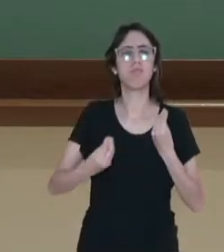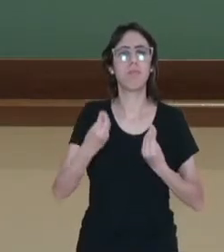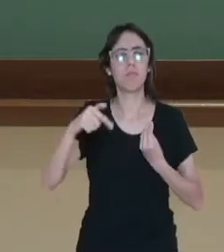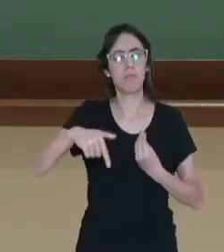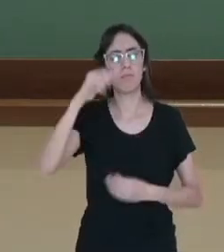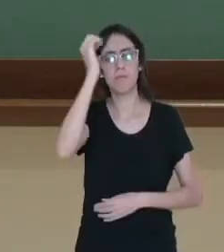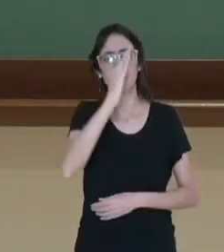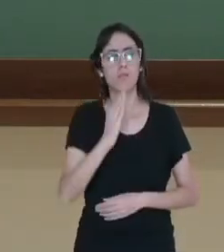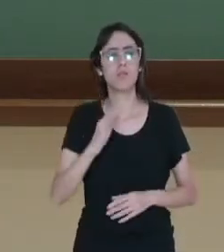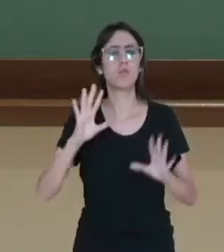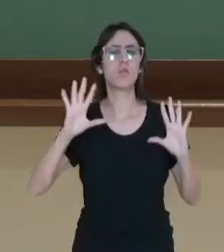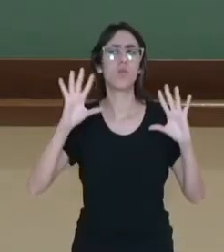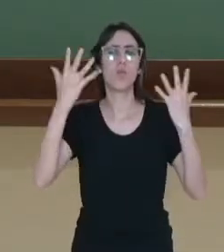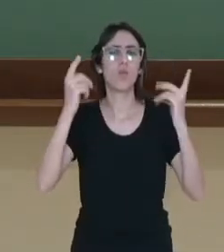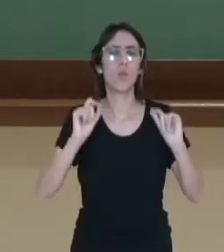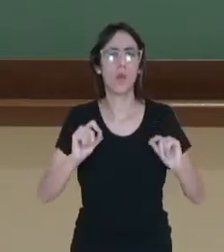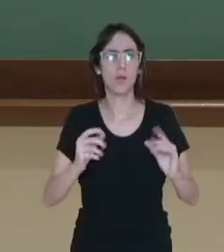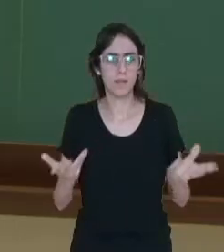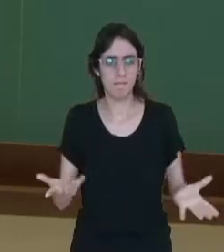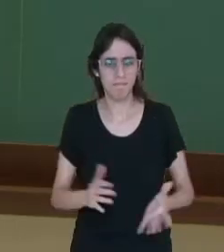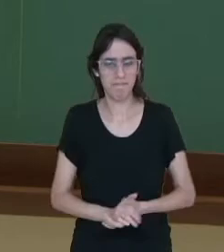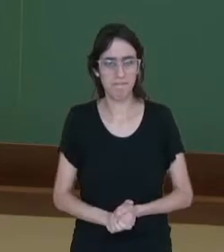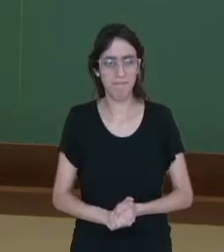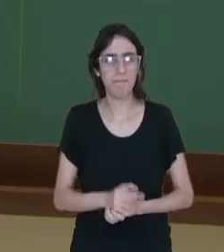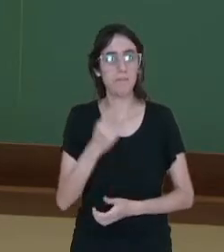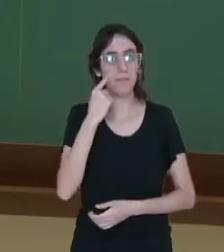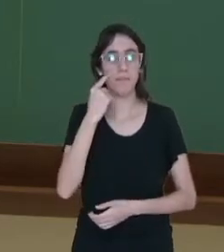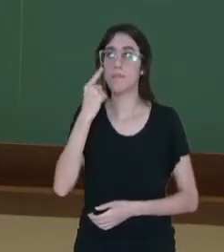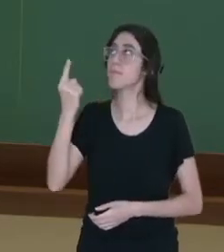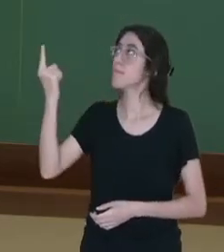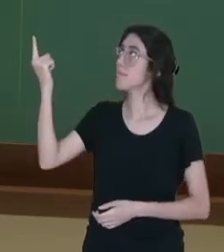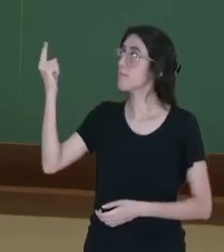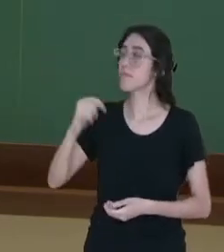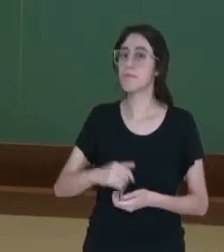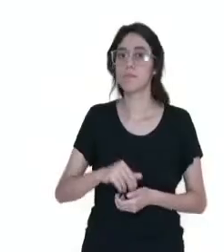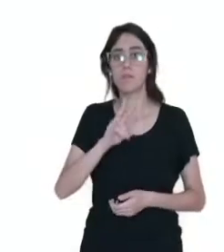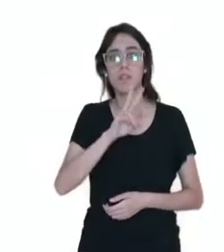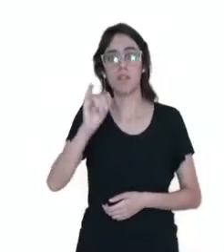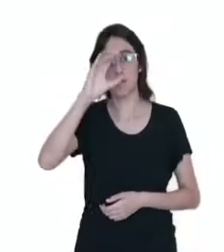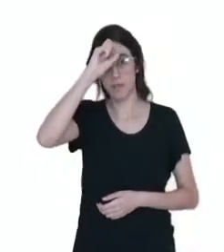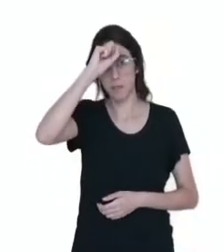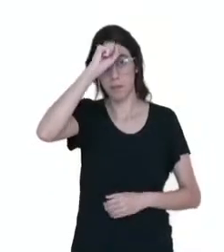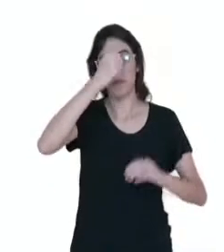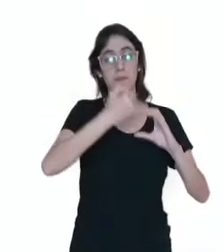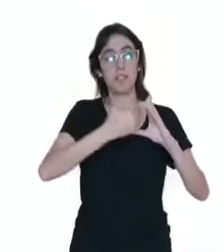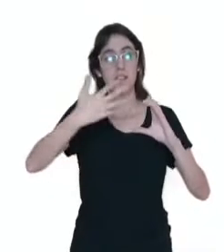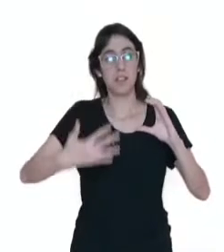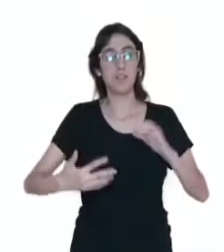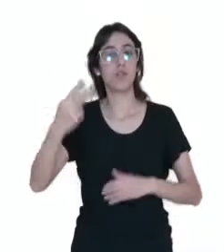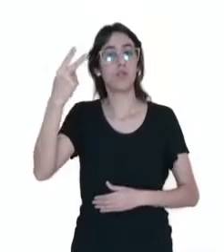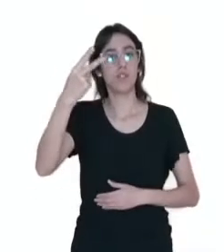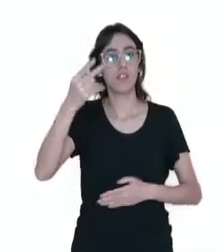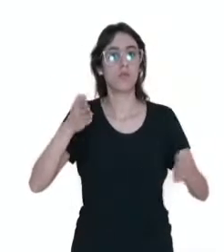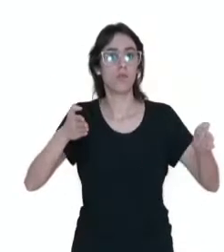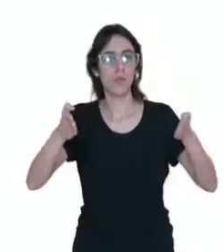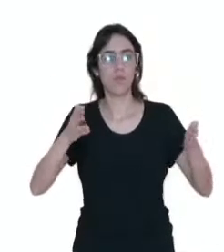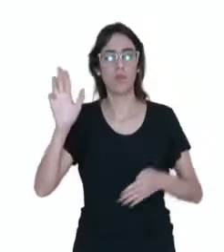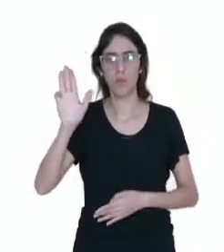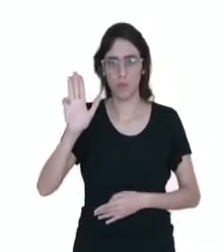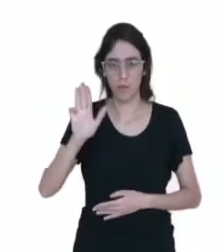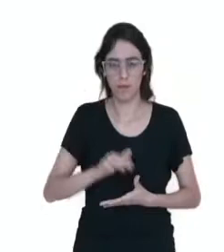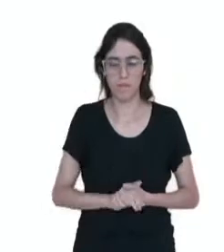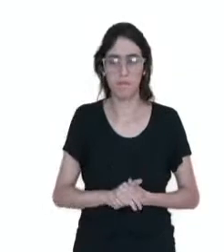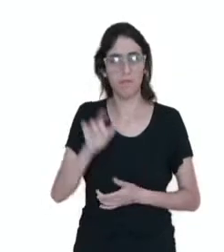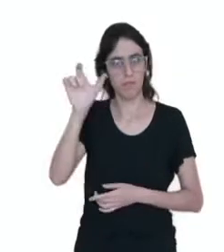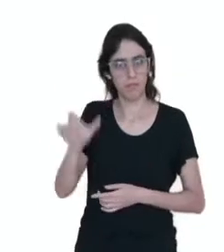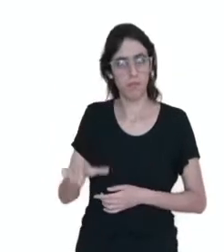principalmente, História do Brasil. Do que nós vamos ver? Nós vamos analisar as características do segundo governo Lula, ele que